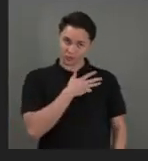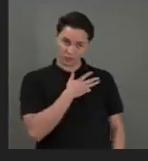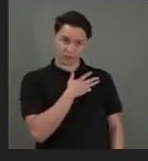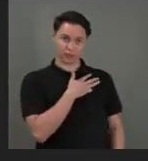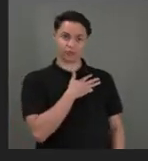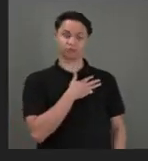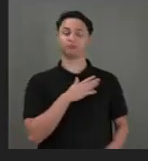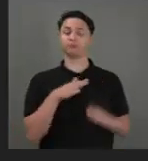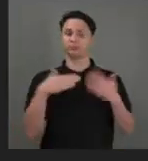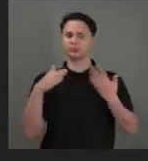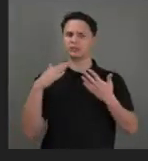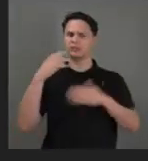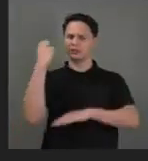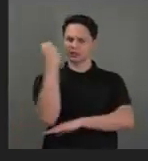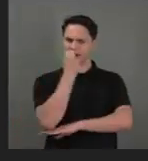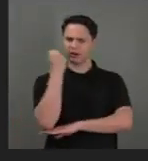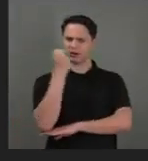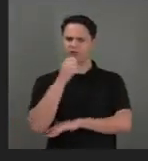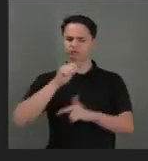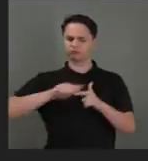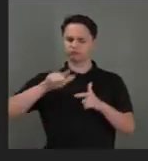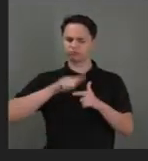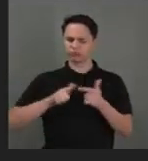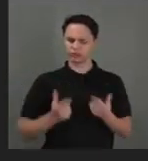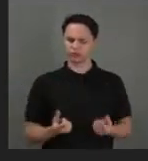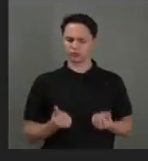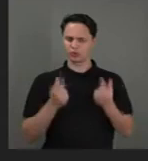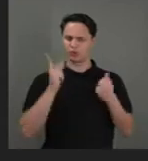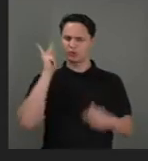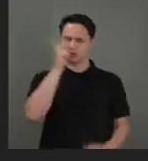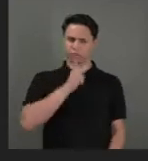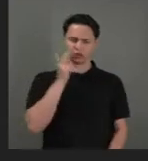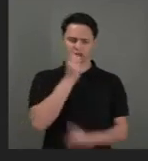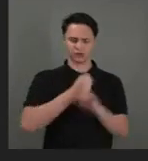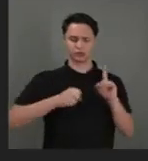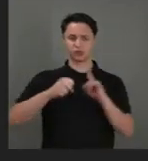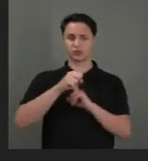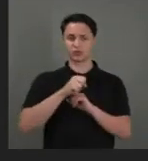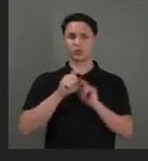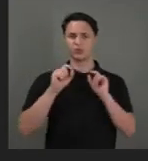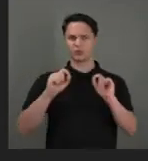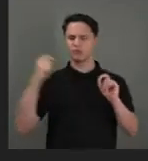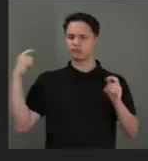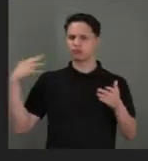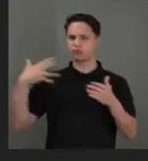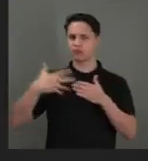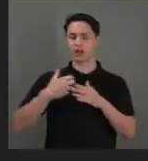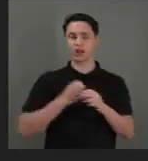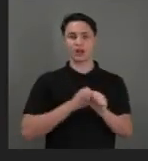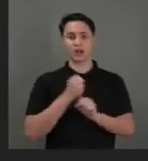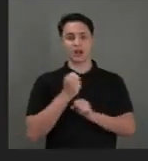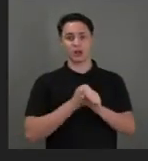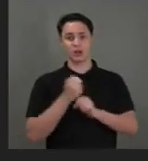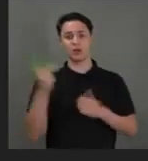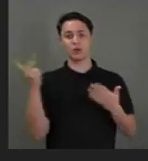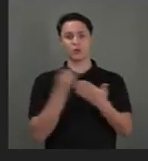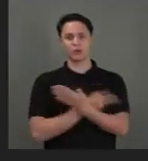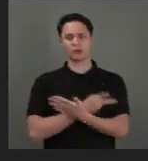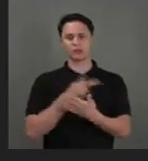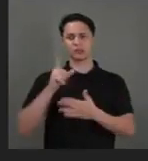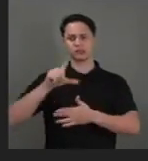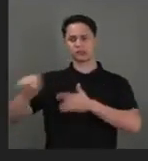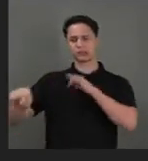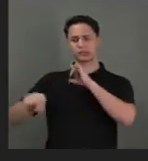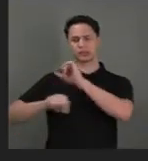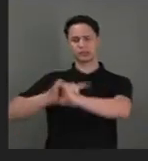Essa grave crise econômica, política e social ocasionou nos últimos anos o êxodo de mais de